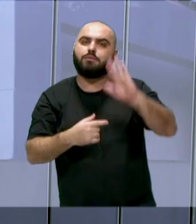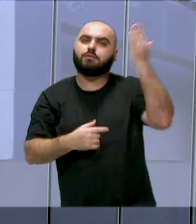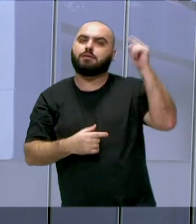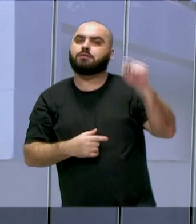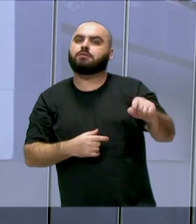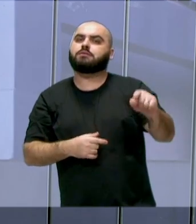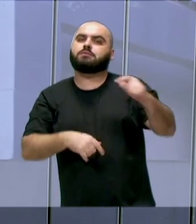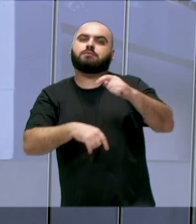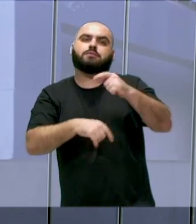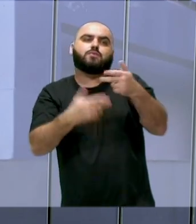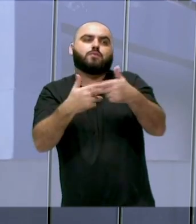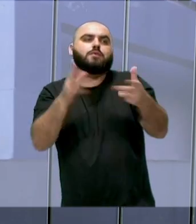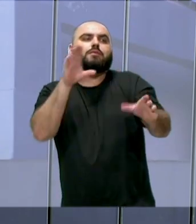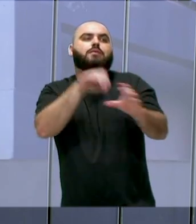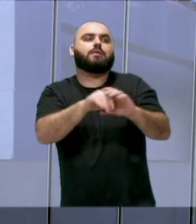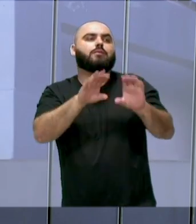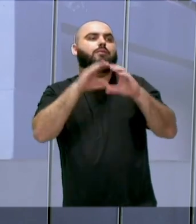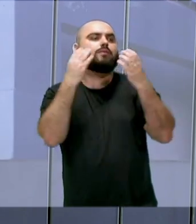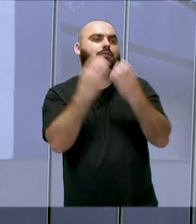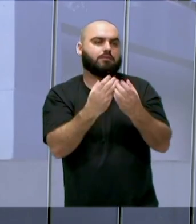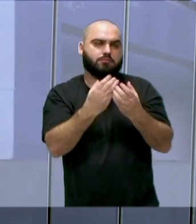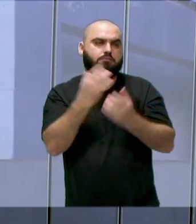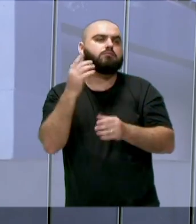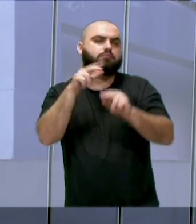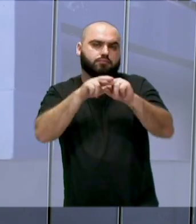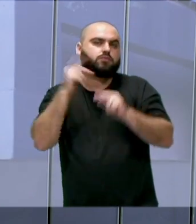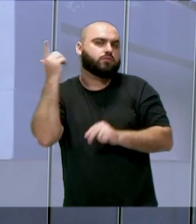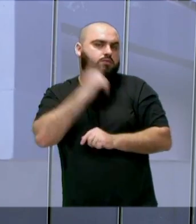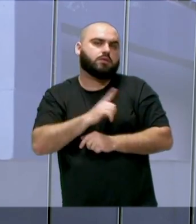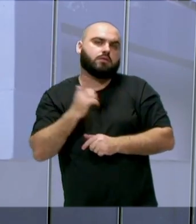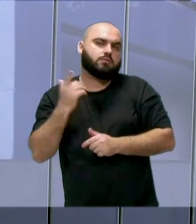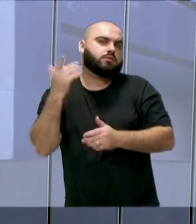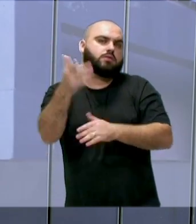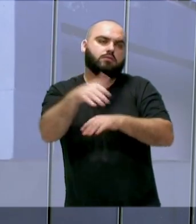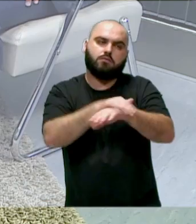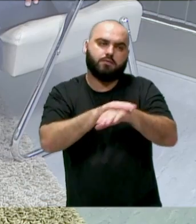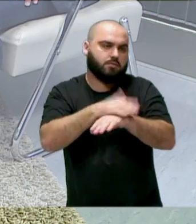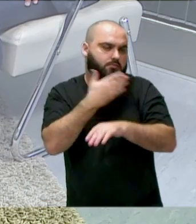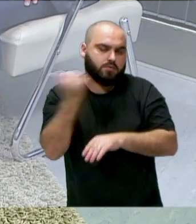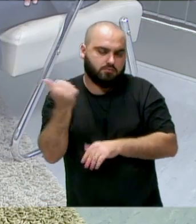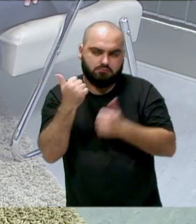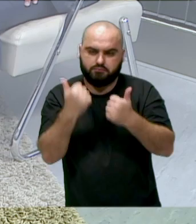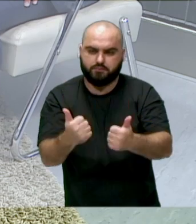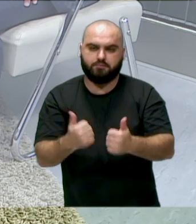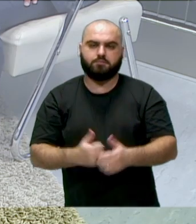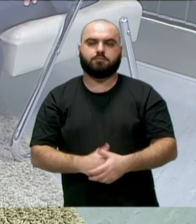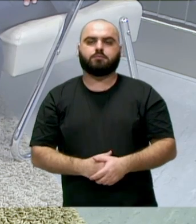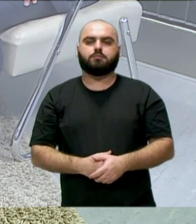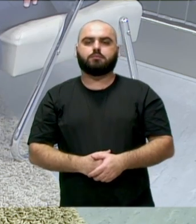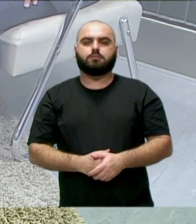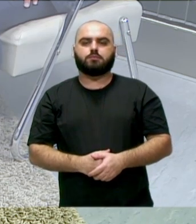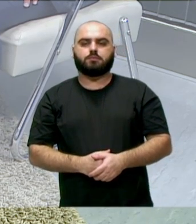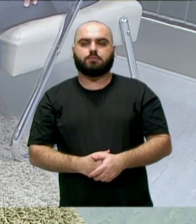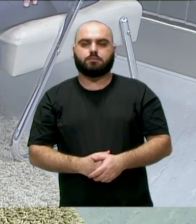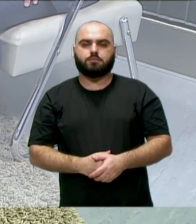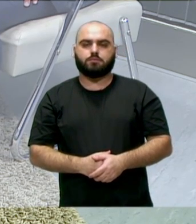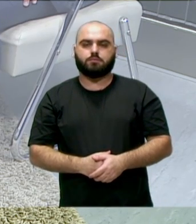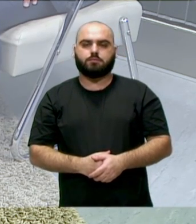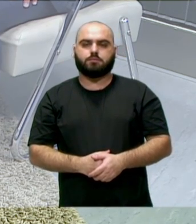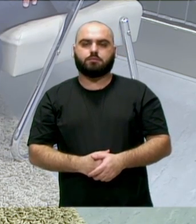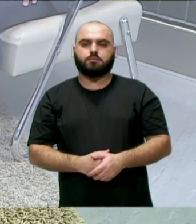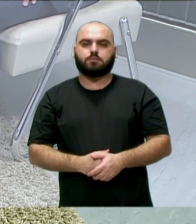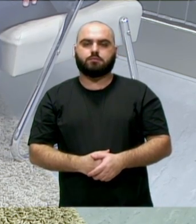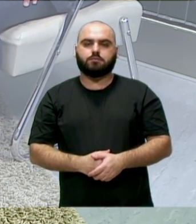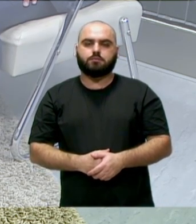dentro daquela comunidade ali. E aí a gente vai poder falar com um pouquinho mais de prioridade. Vereador, o senhor também tem a proposta de criar o